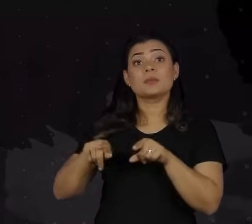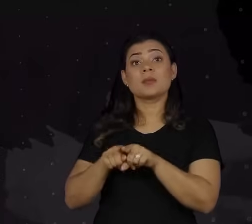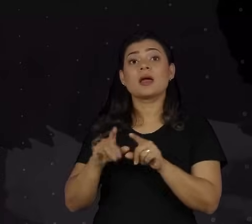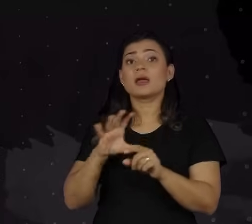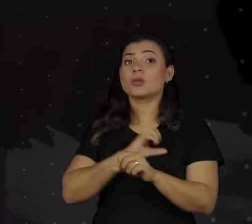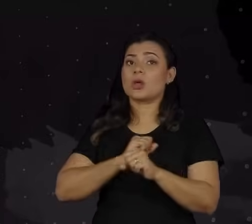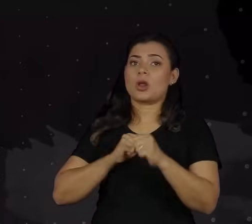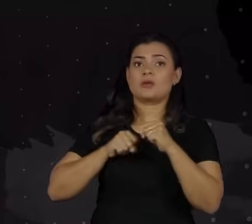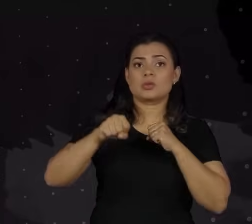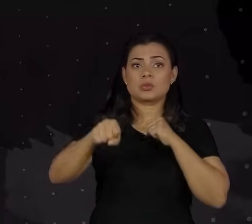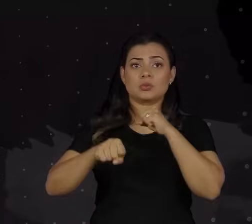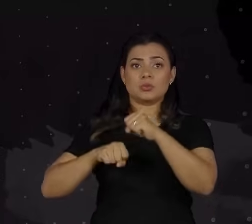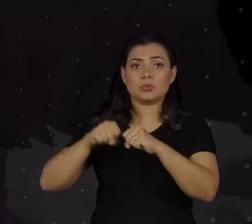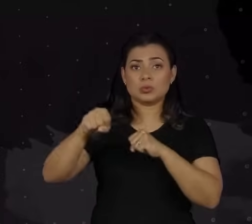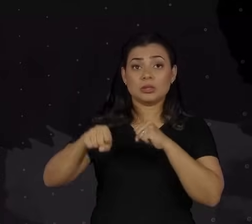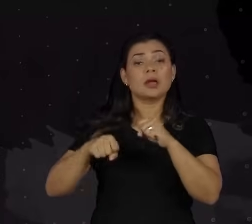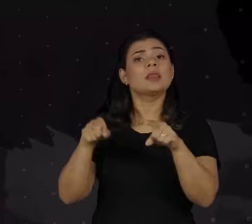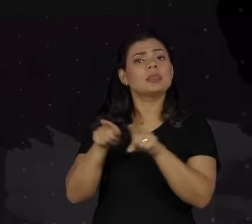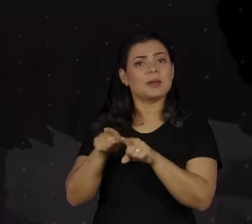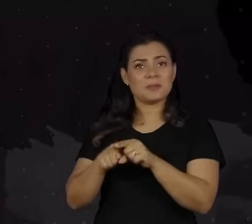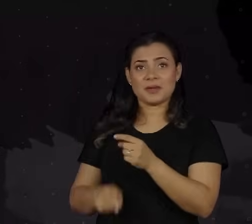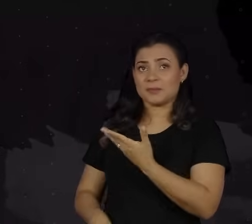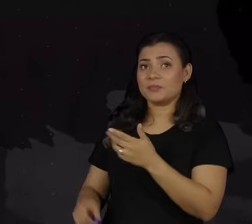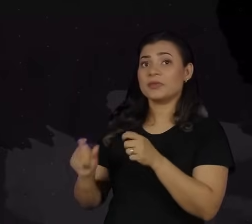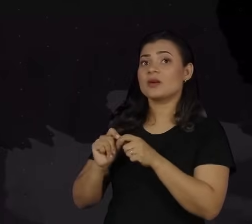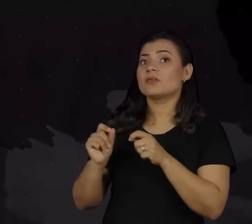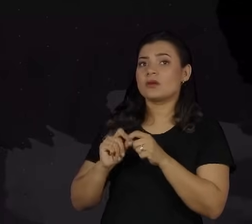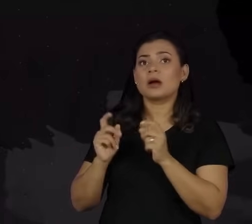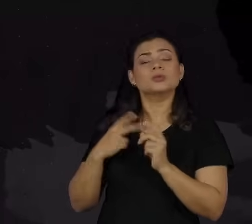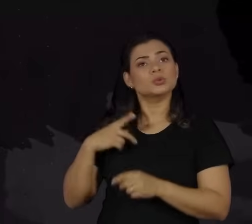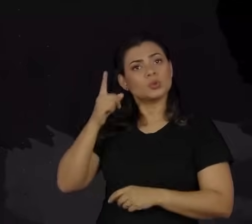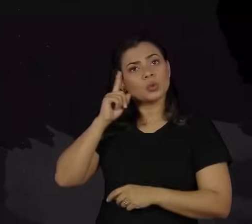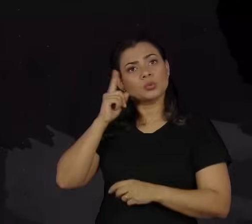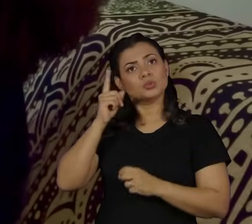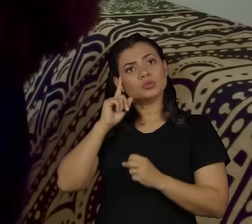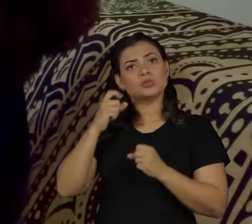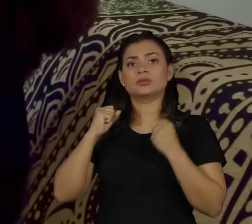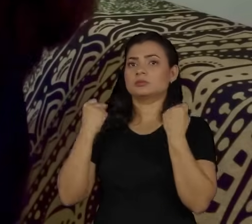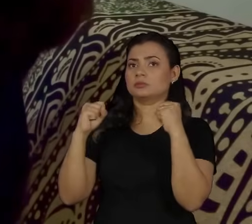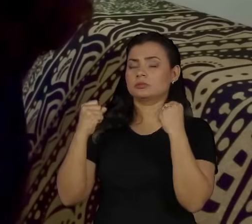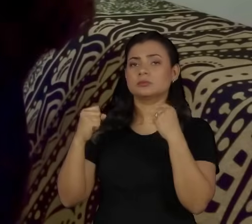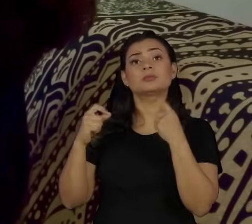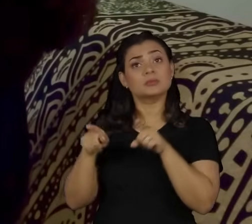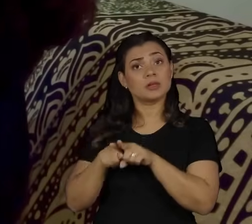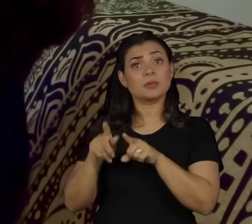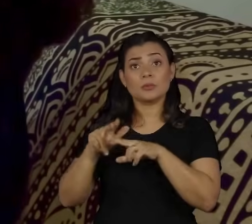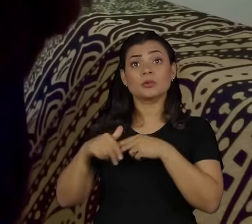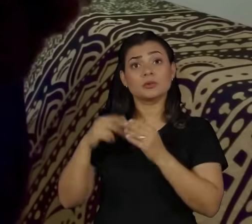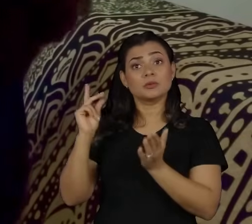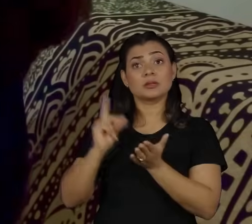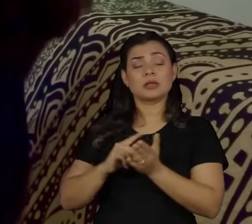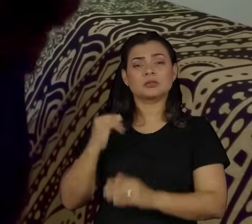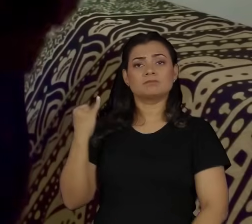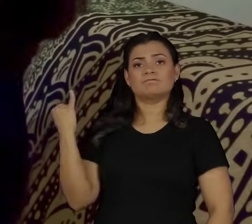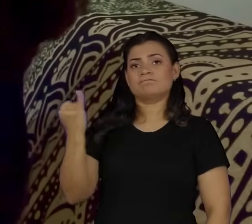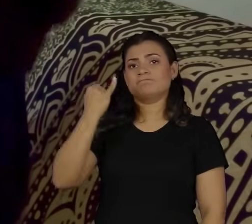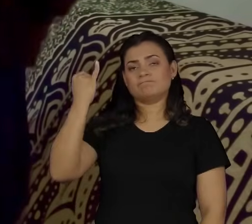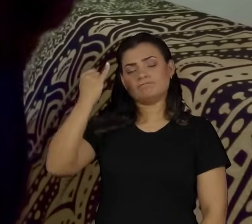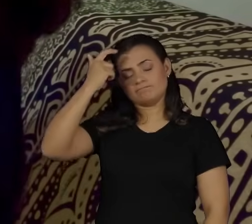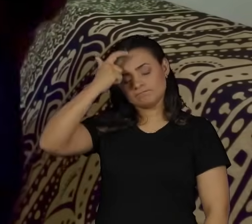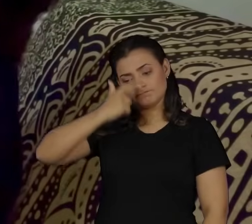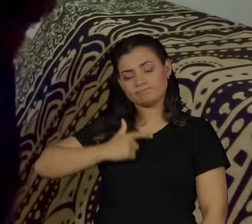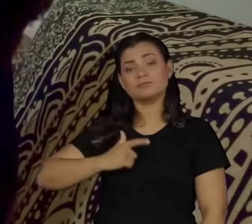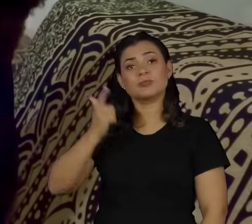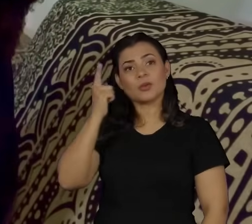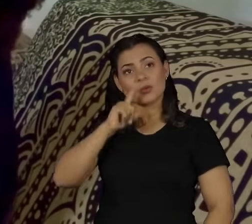Muay Thai, faço exercício físico regularmente. O autocuidado para mim é algo imprescindível para eu poder